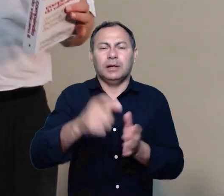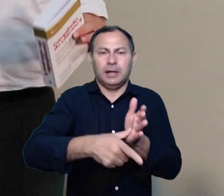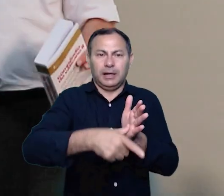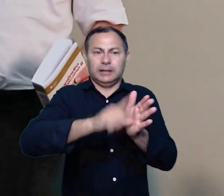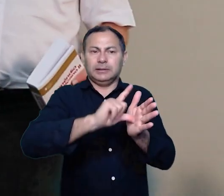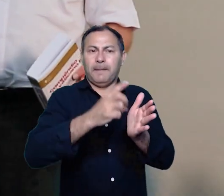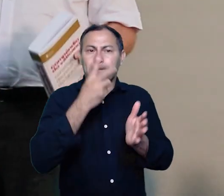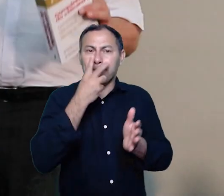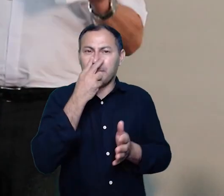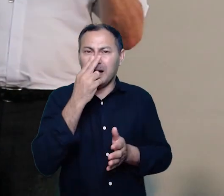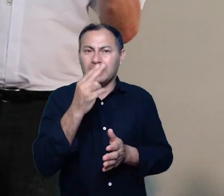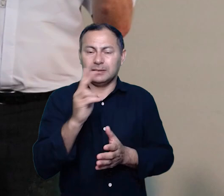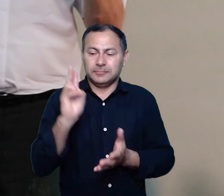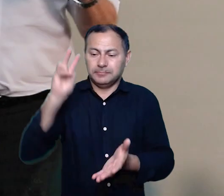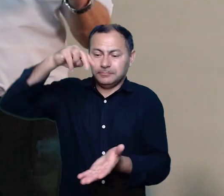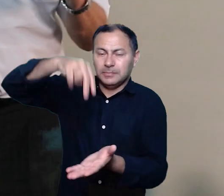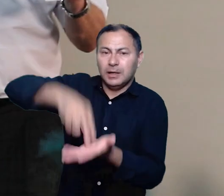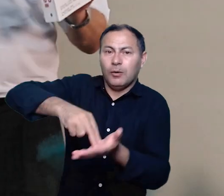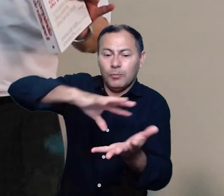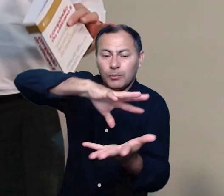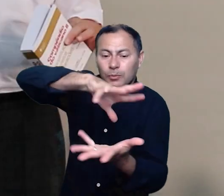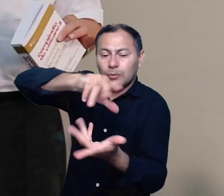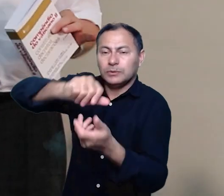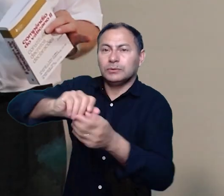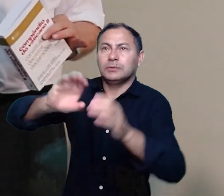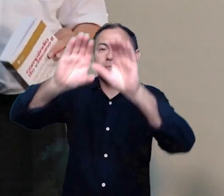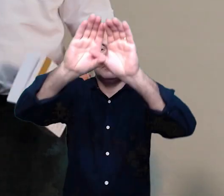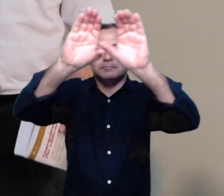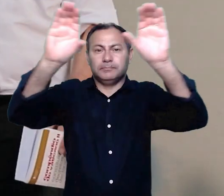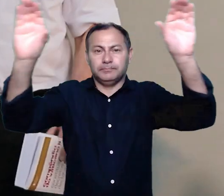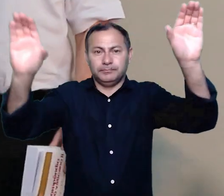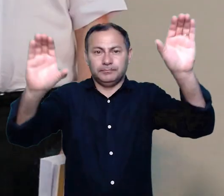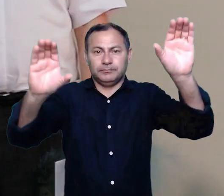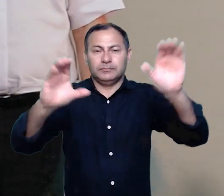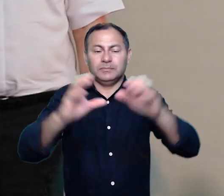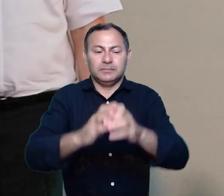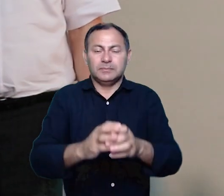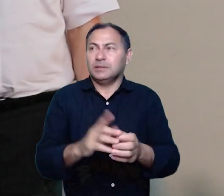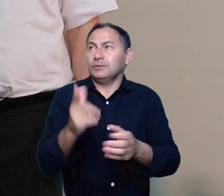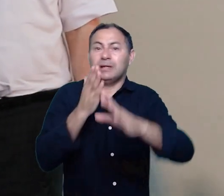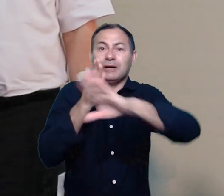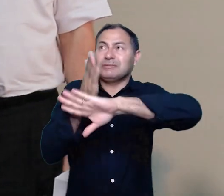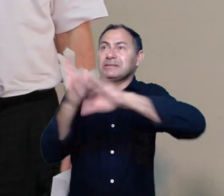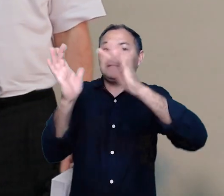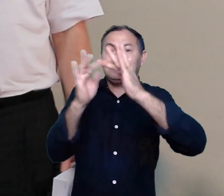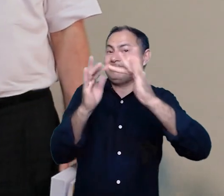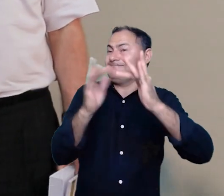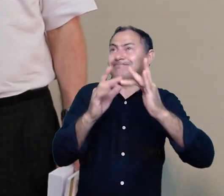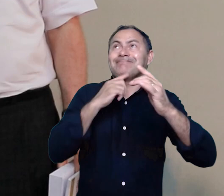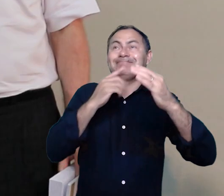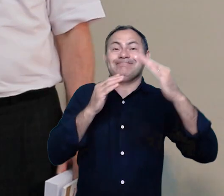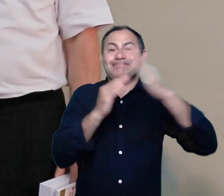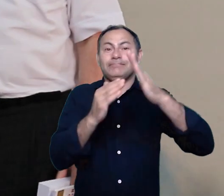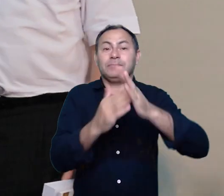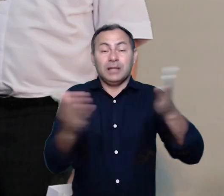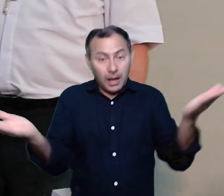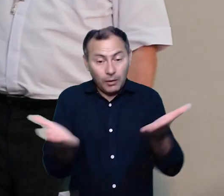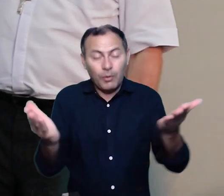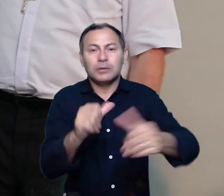que antes parecia pertencer ao mundo dos céus, inacessível,